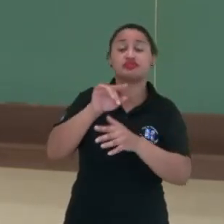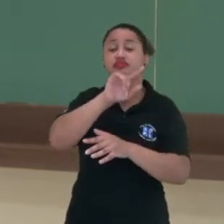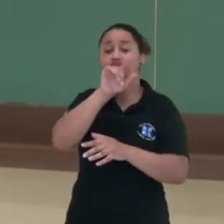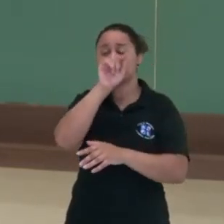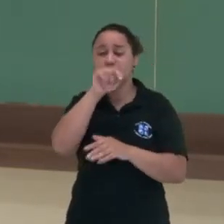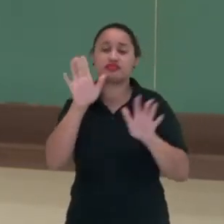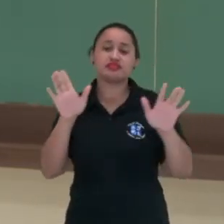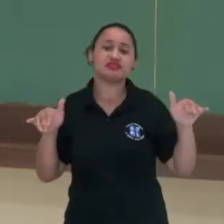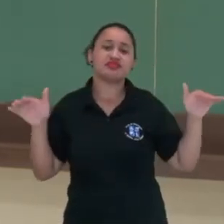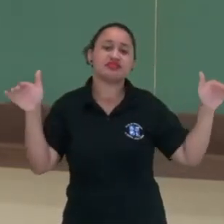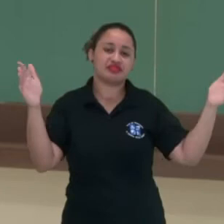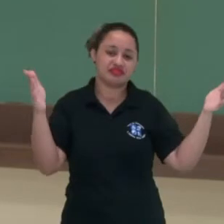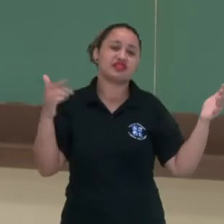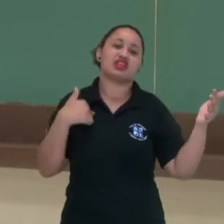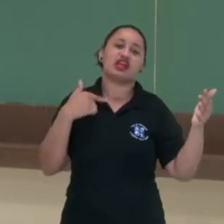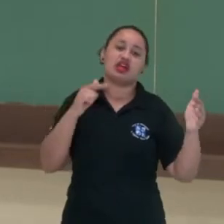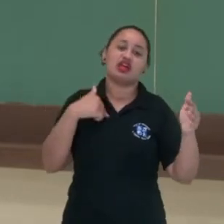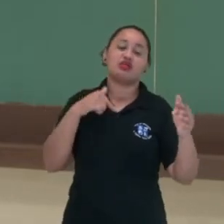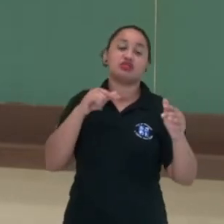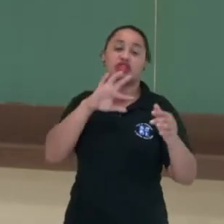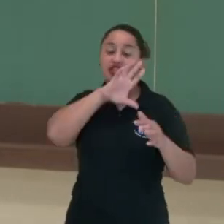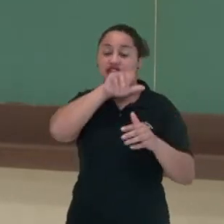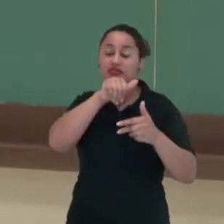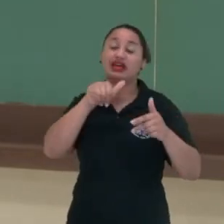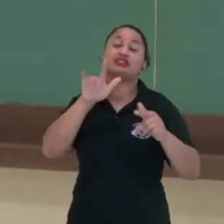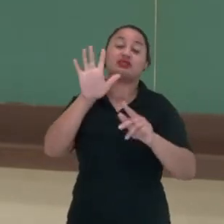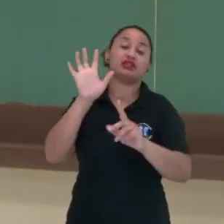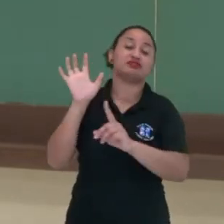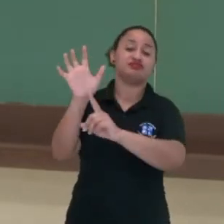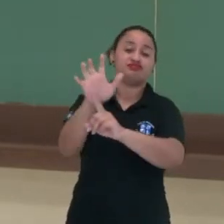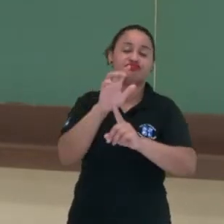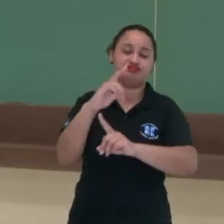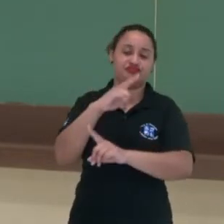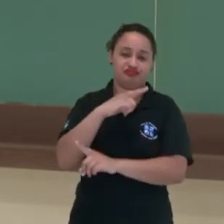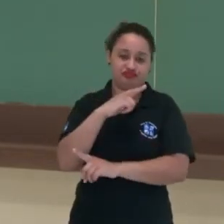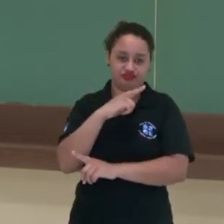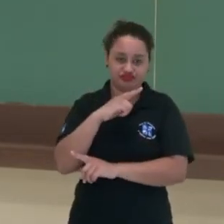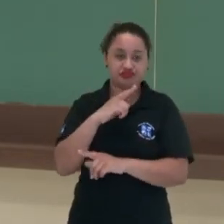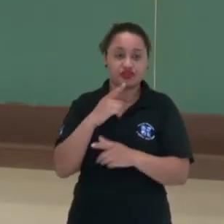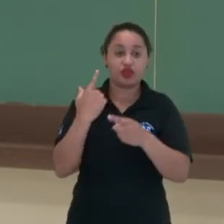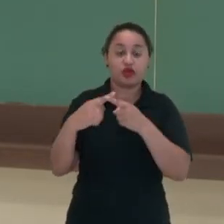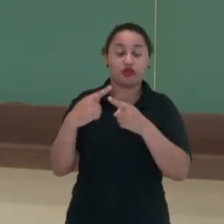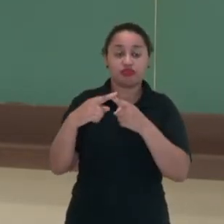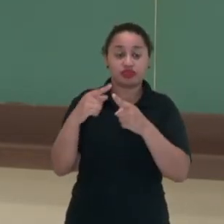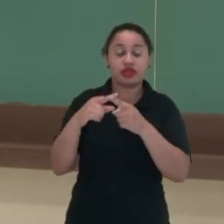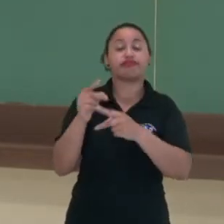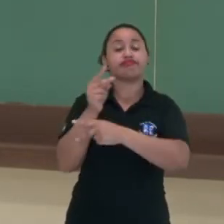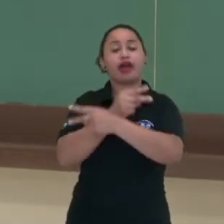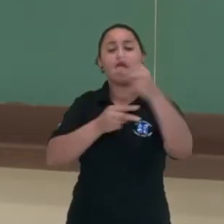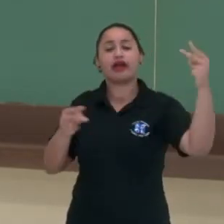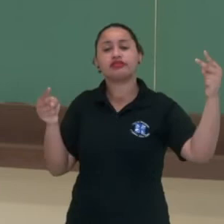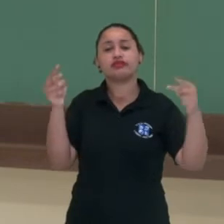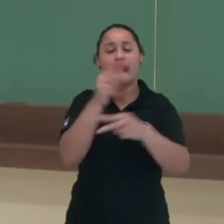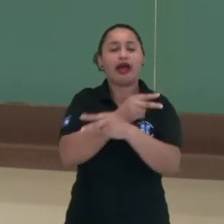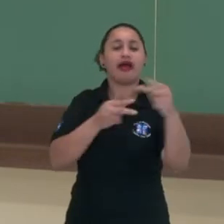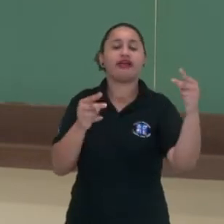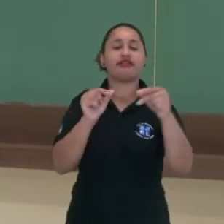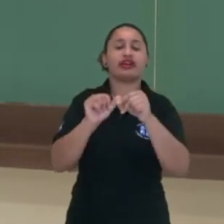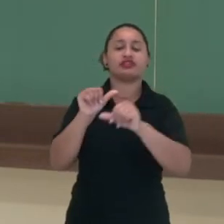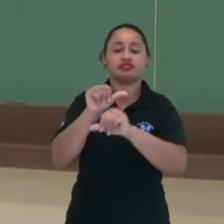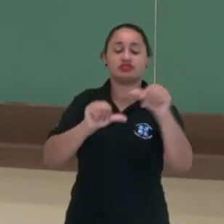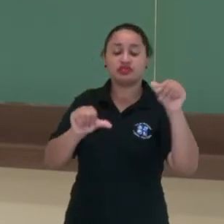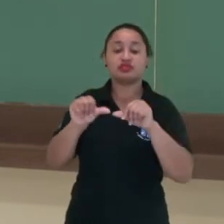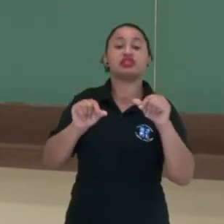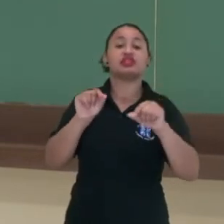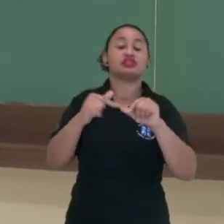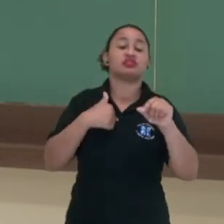aves. Elas são as espécies mais atingidas pelo funcionamento das usinas eólicas, porque as turbinas provocam mudança no